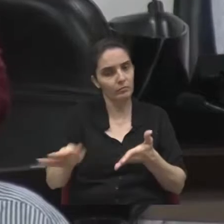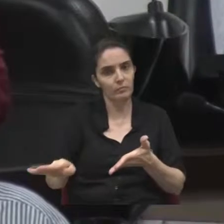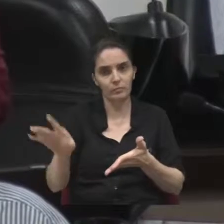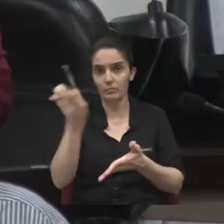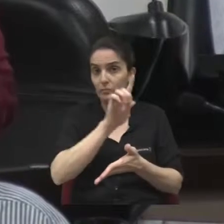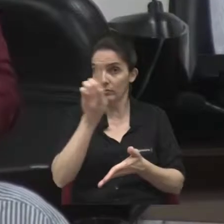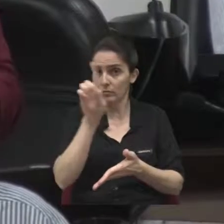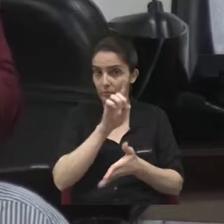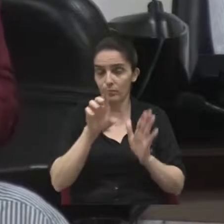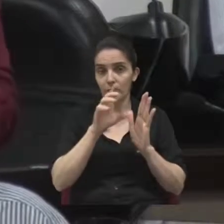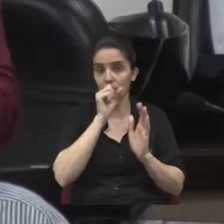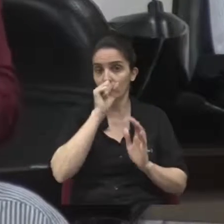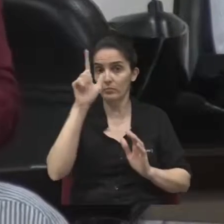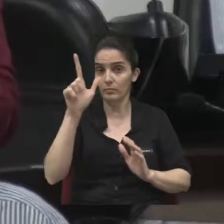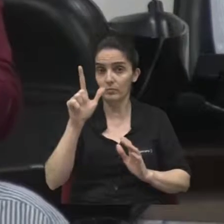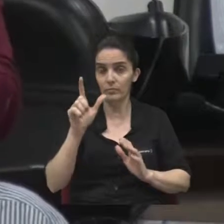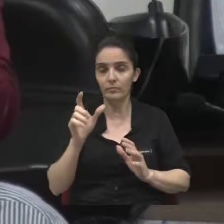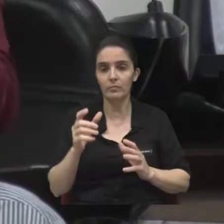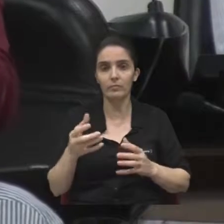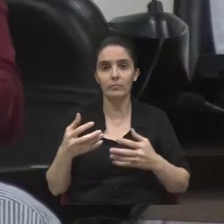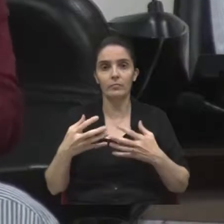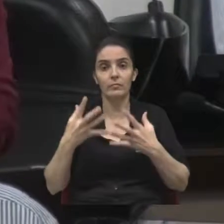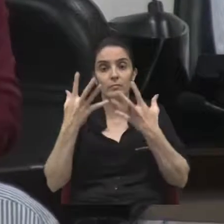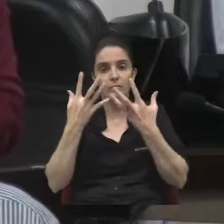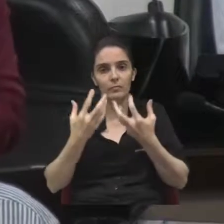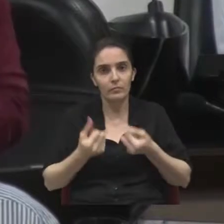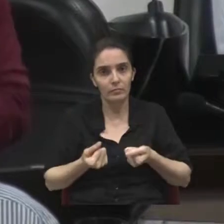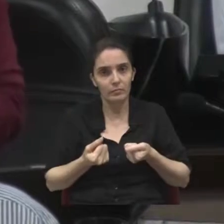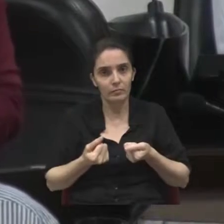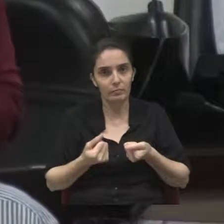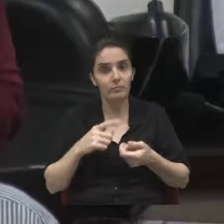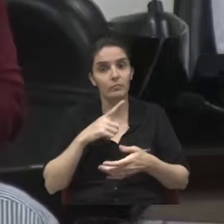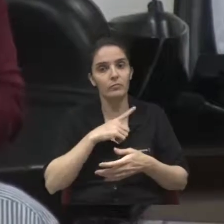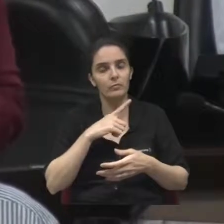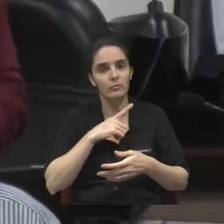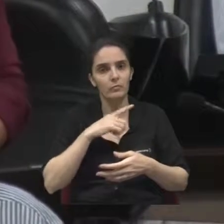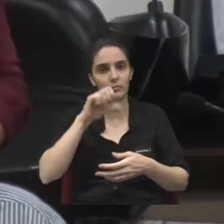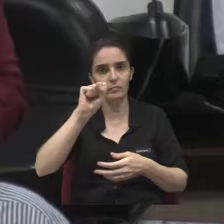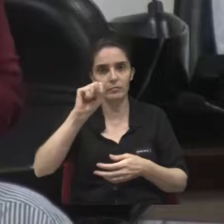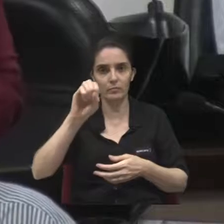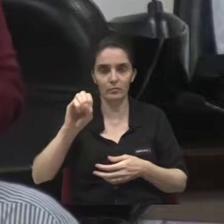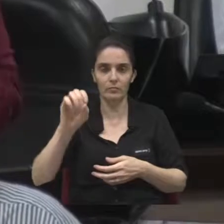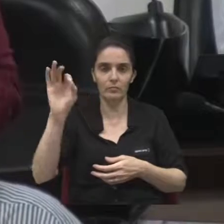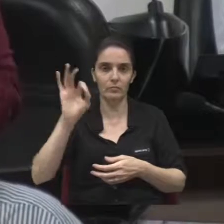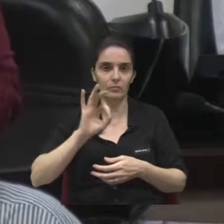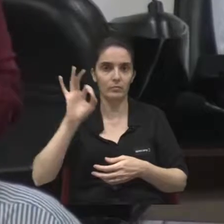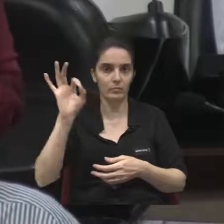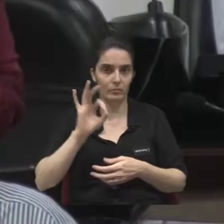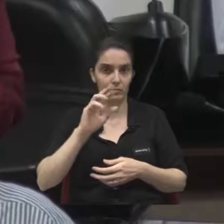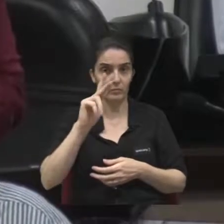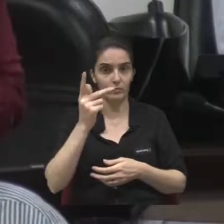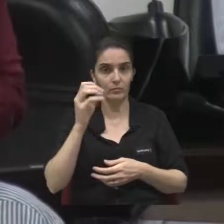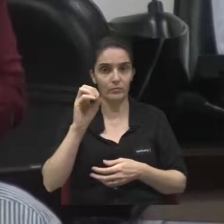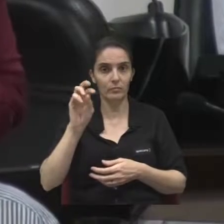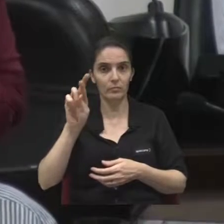do horto. Hoje sim nós podemos dizer que o horto é de Limeira, o horto é nosso.